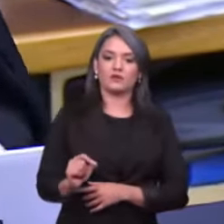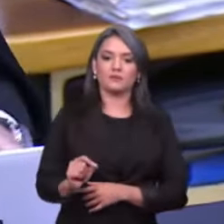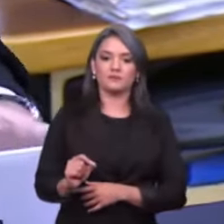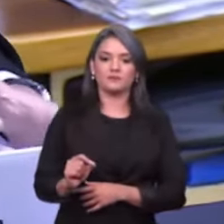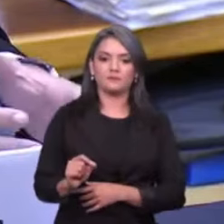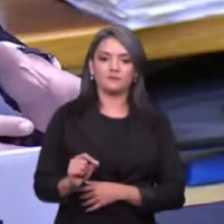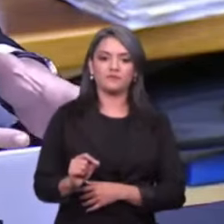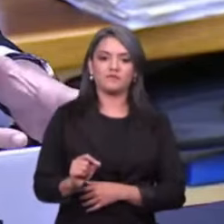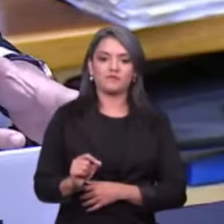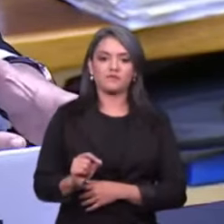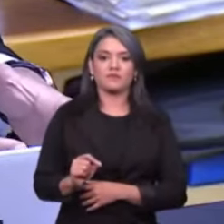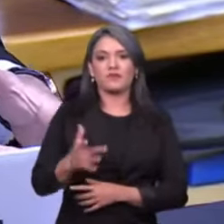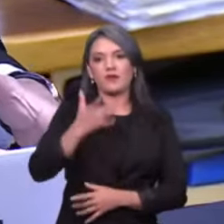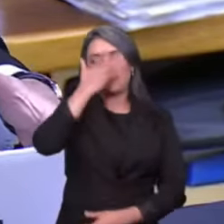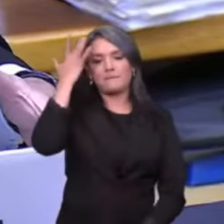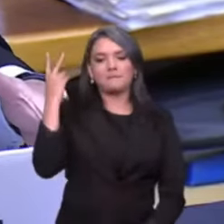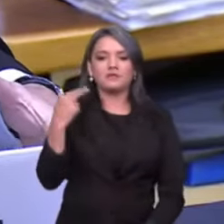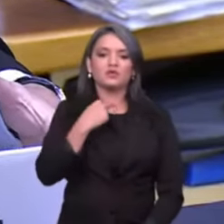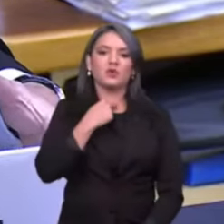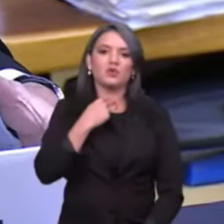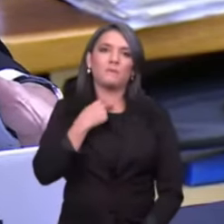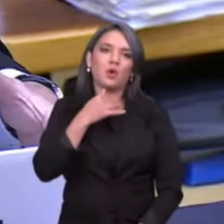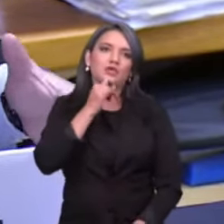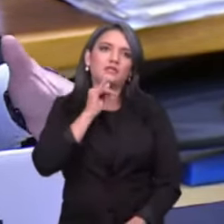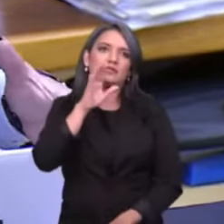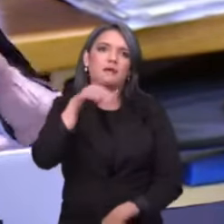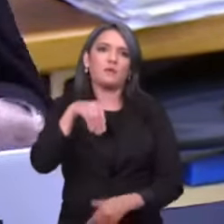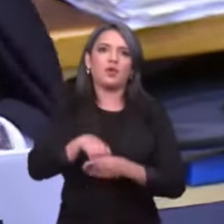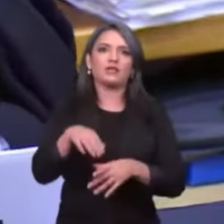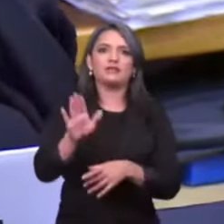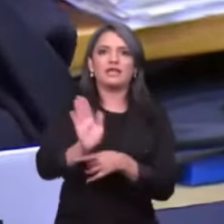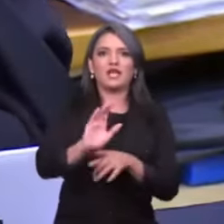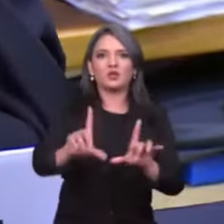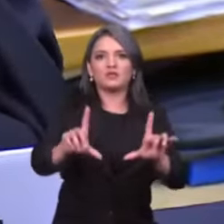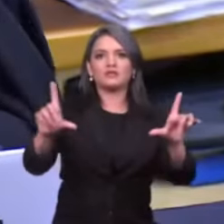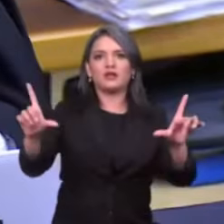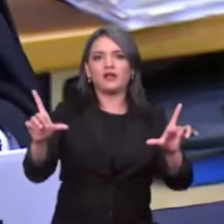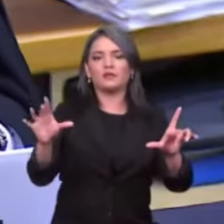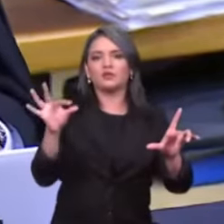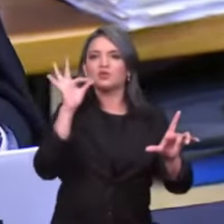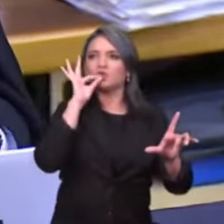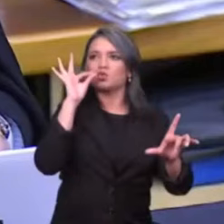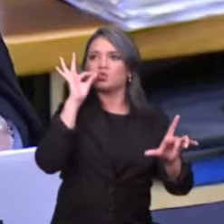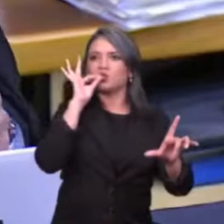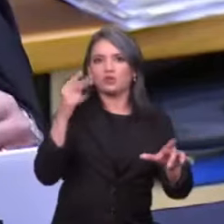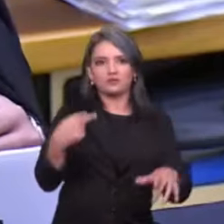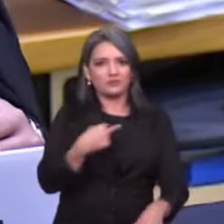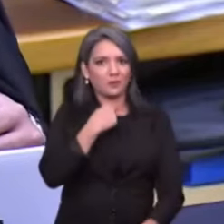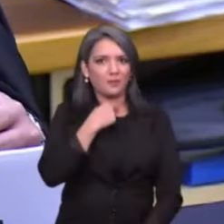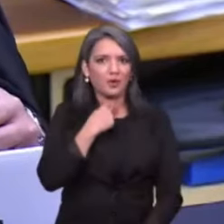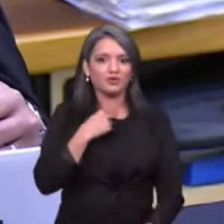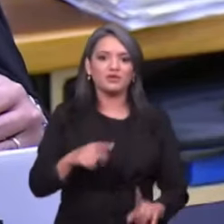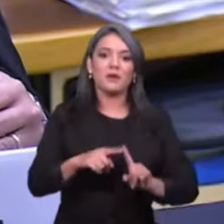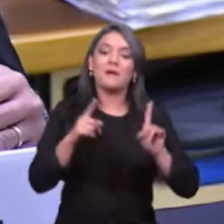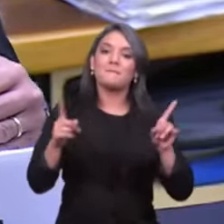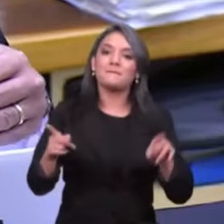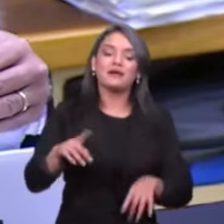pessoa fume maconha dentro do cinema. Não. Então, são coisas diversas. Agora, a polícia não